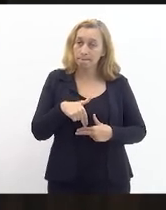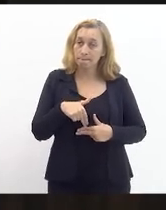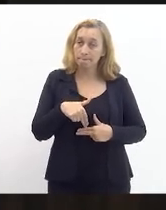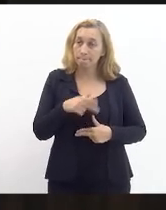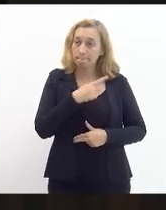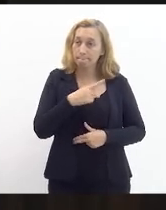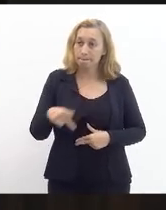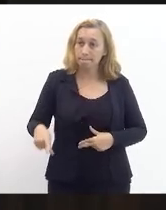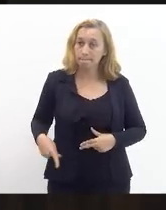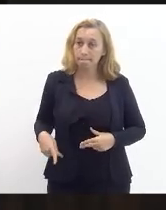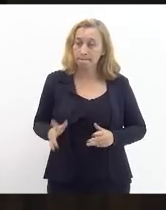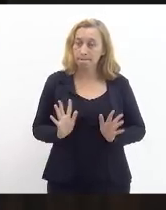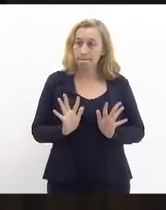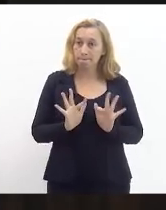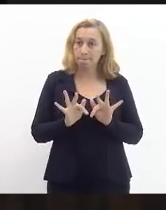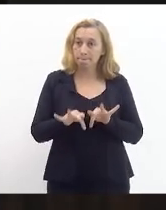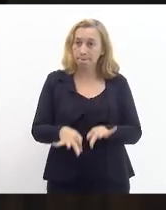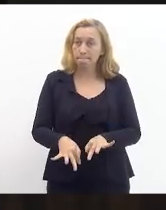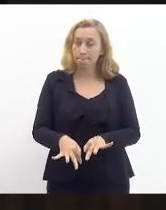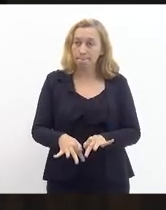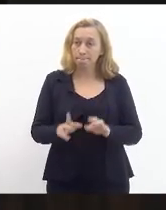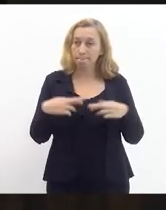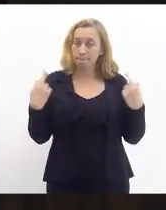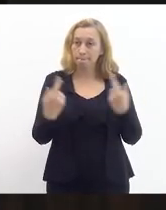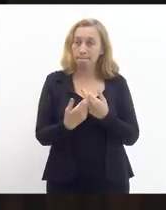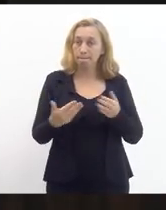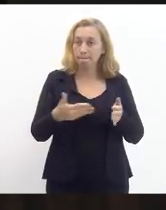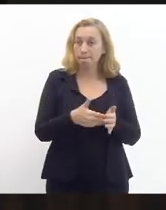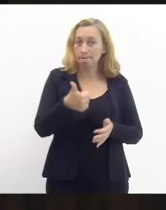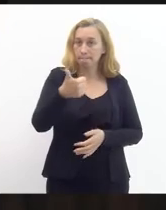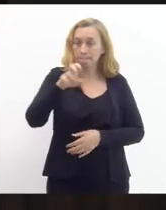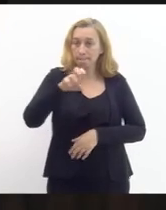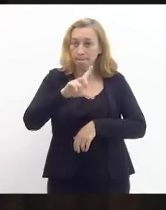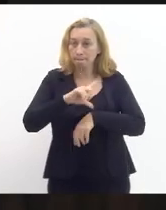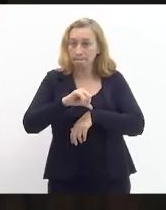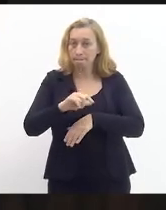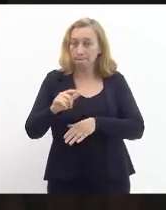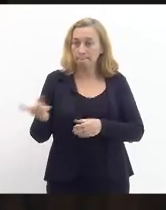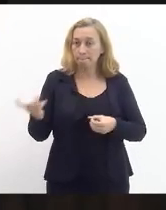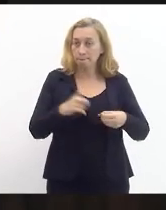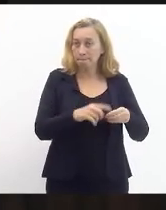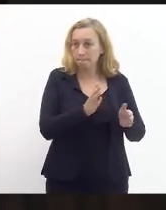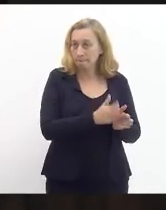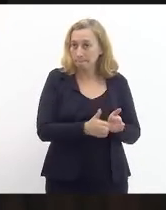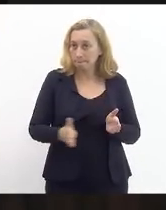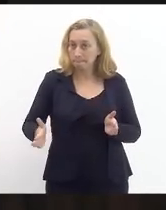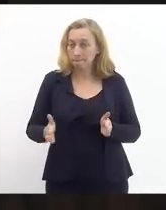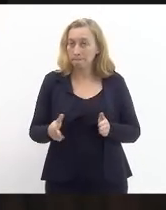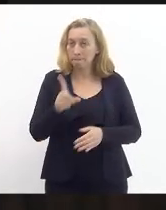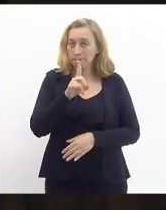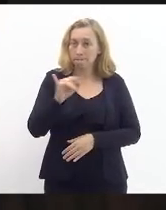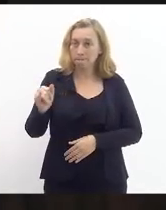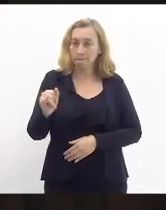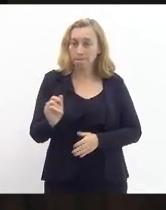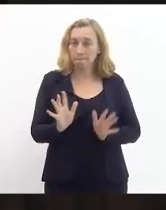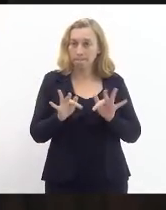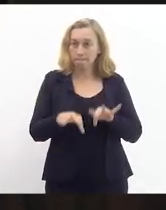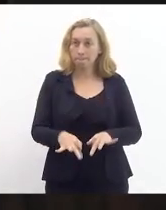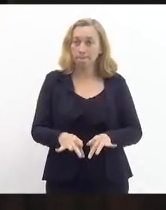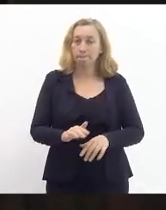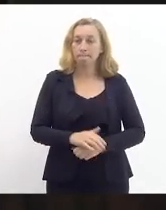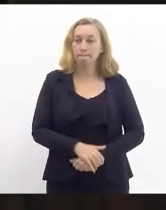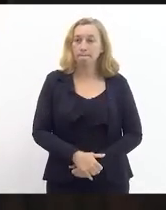presidência suspende a sessão até às 15horas quando o retornaremos com ordem do dia está